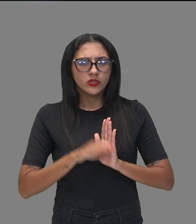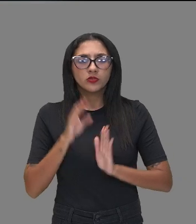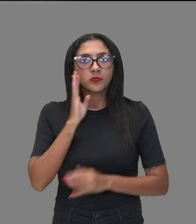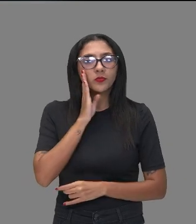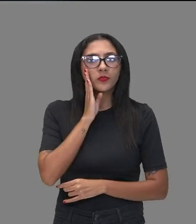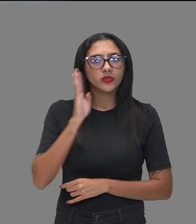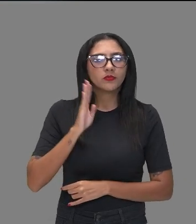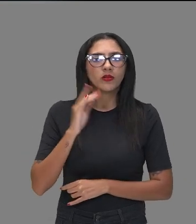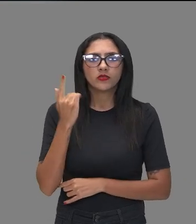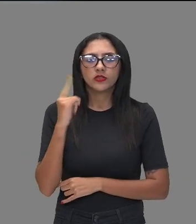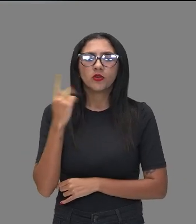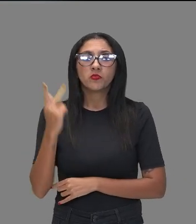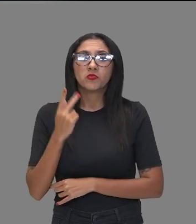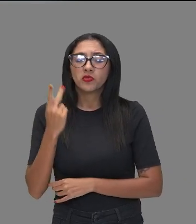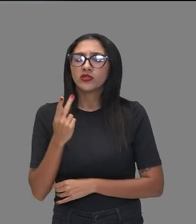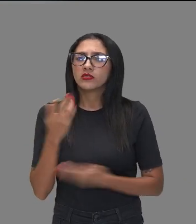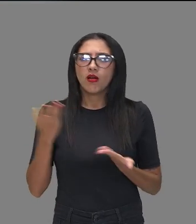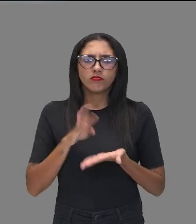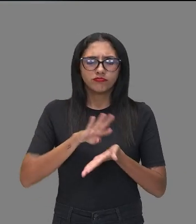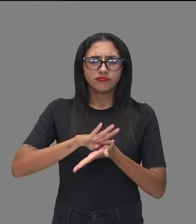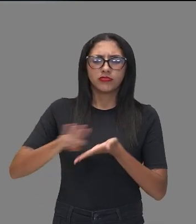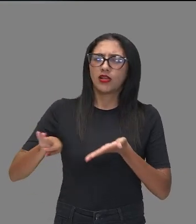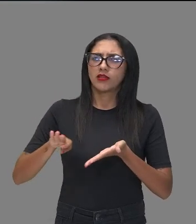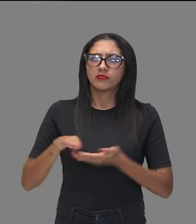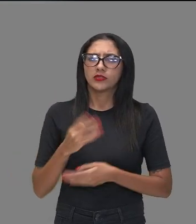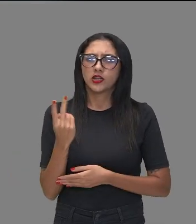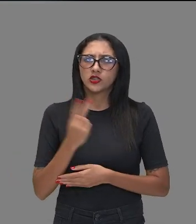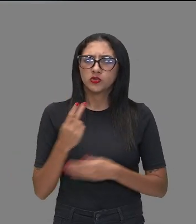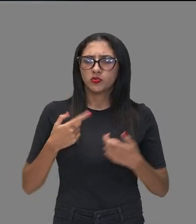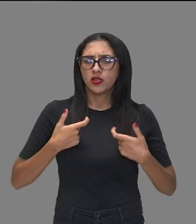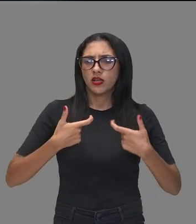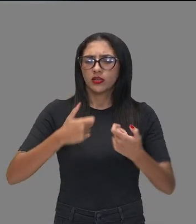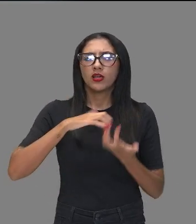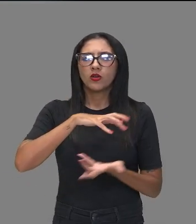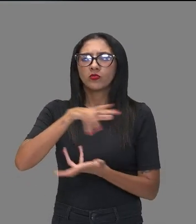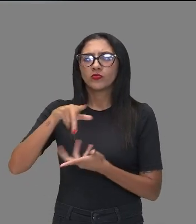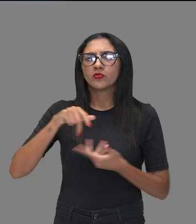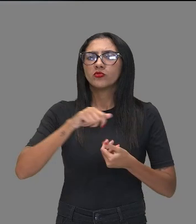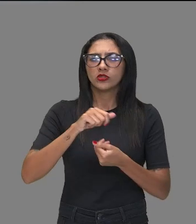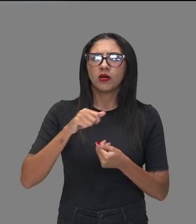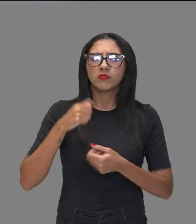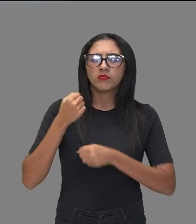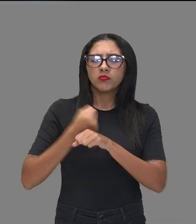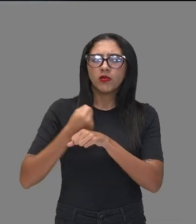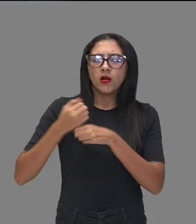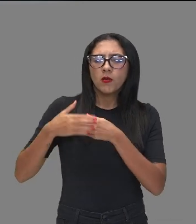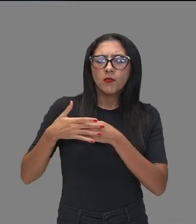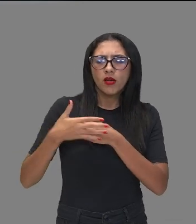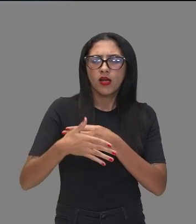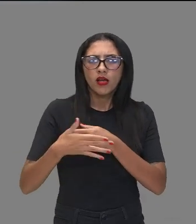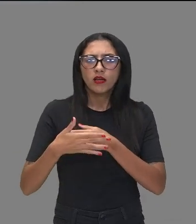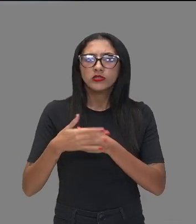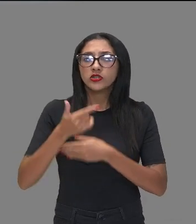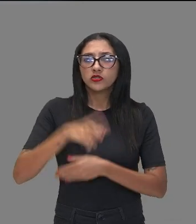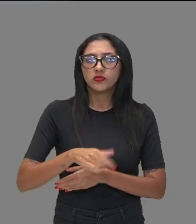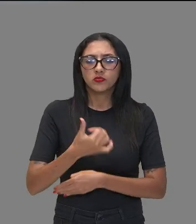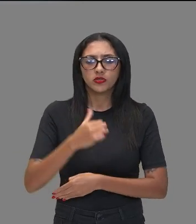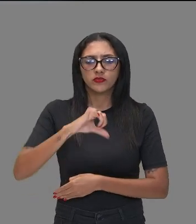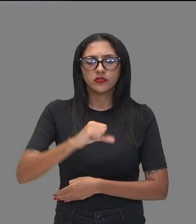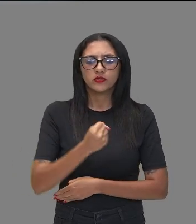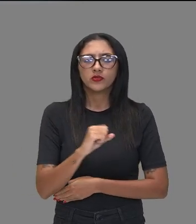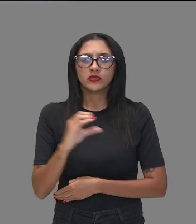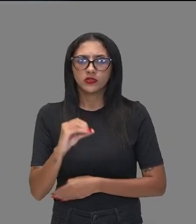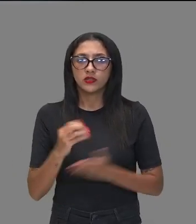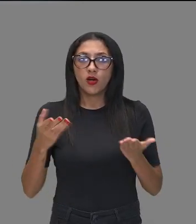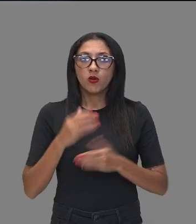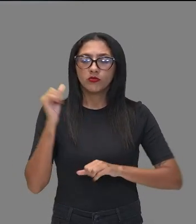é esquecido durante a Segunda Guerra Mundial, regressando apenas em meados da década de 1980, com o surgimento